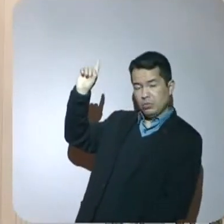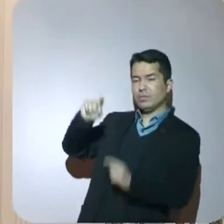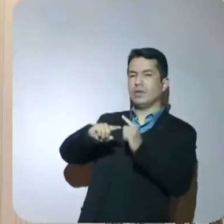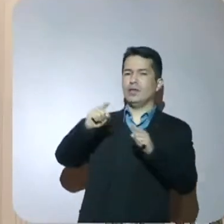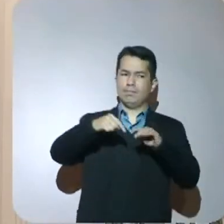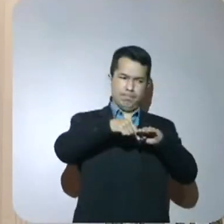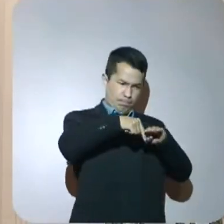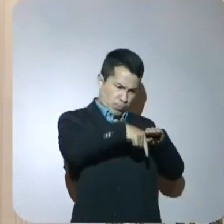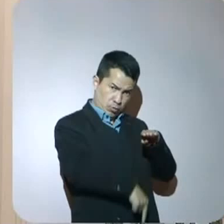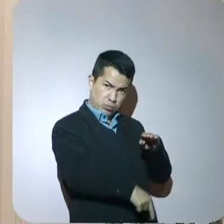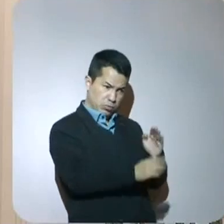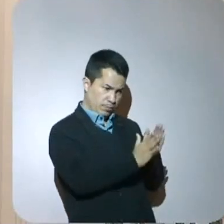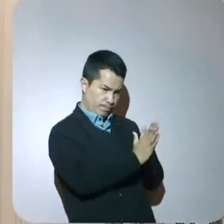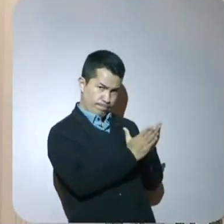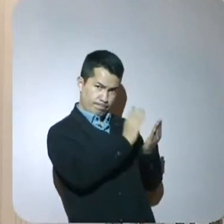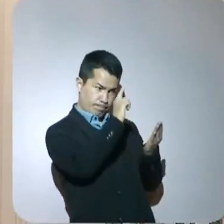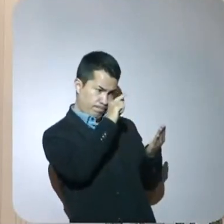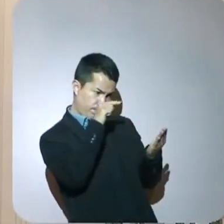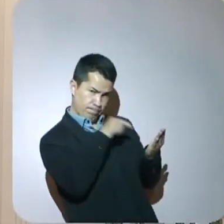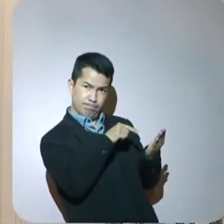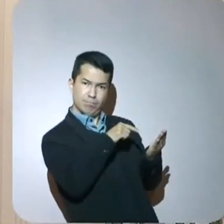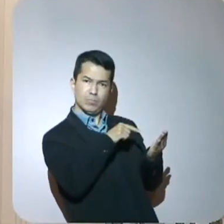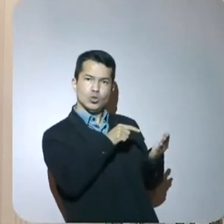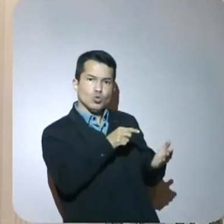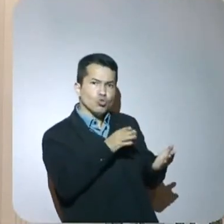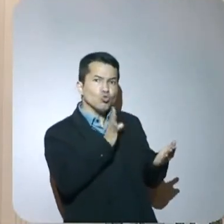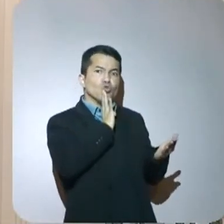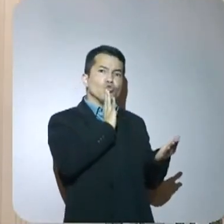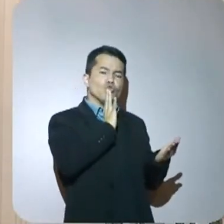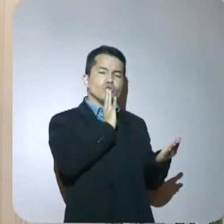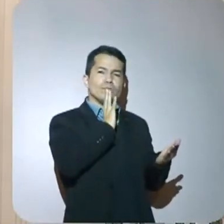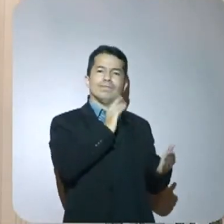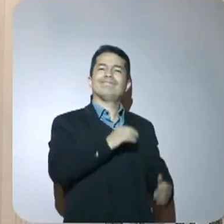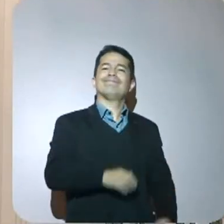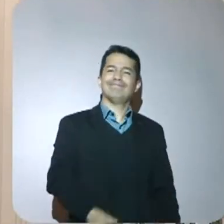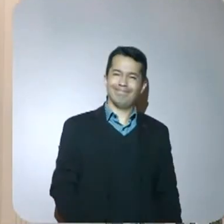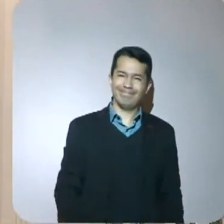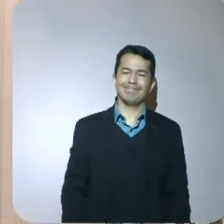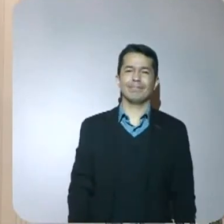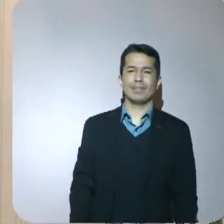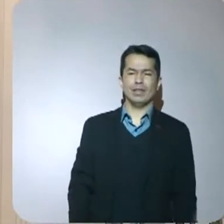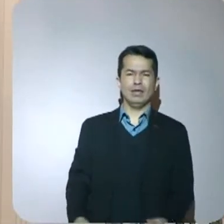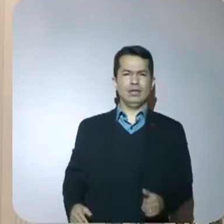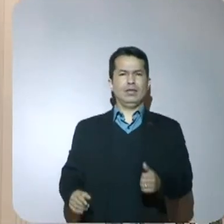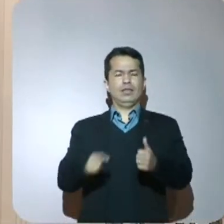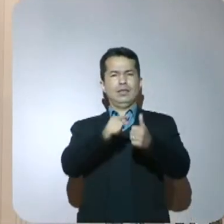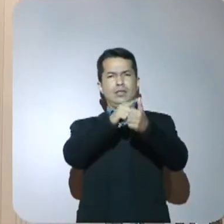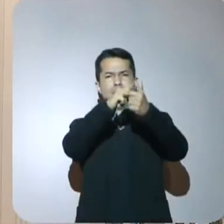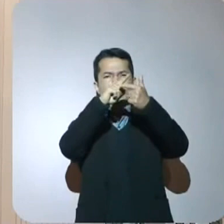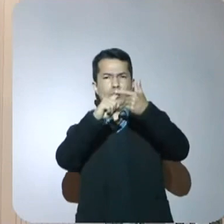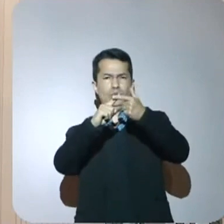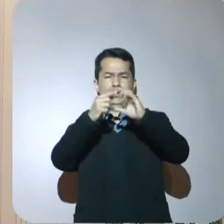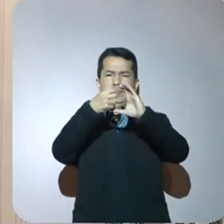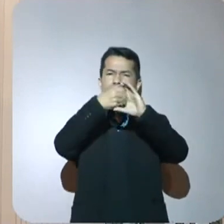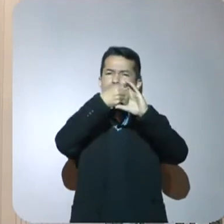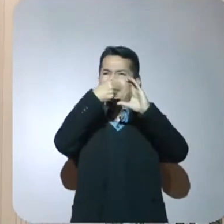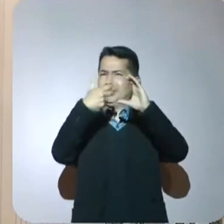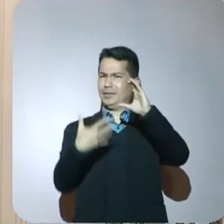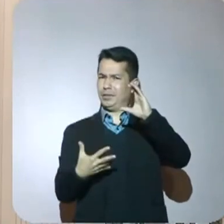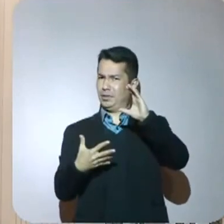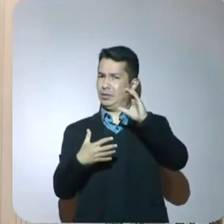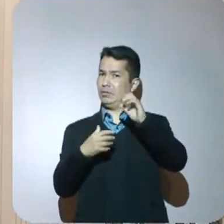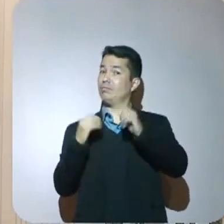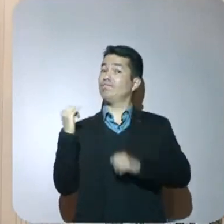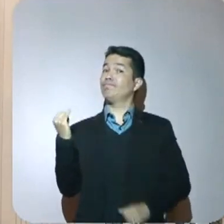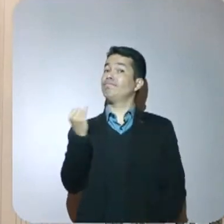Deus. Uma segunda característica ou marca, que eu queria destacar aqui hoje, que na verdade é a